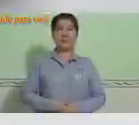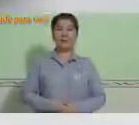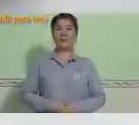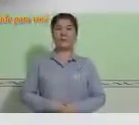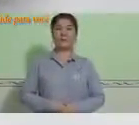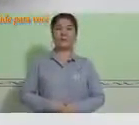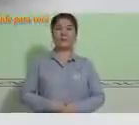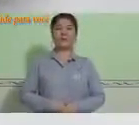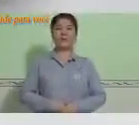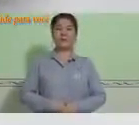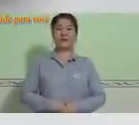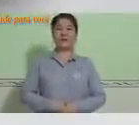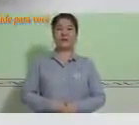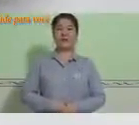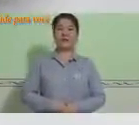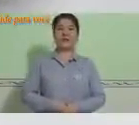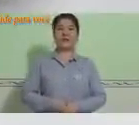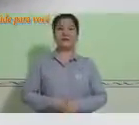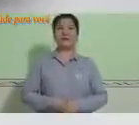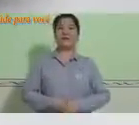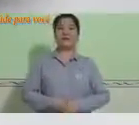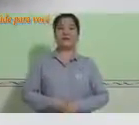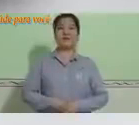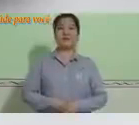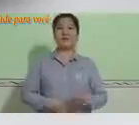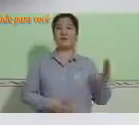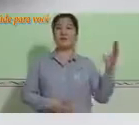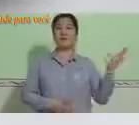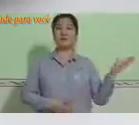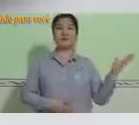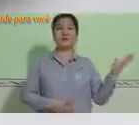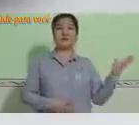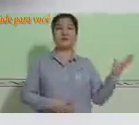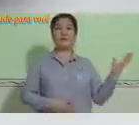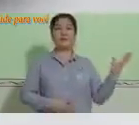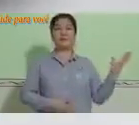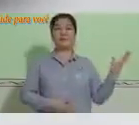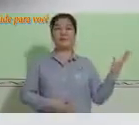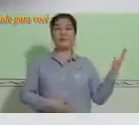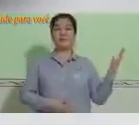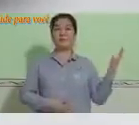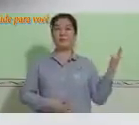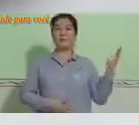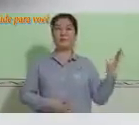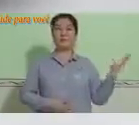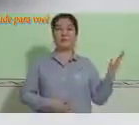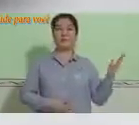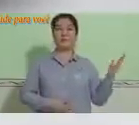e além disso, faz esse TAMBE acento agudo MUM melhora esvaziamento da mama,